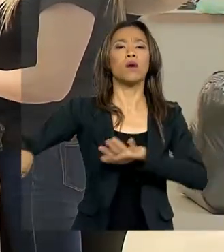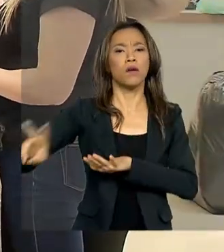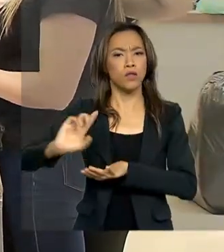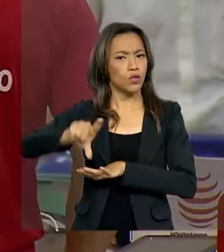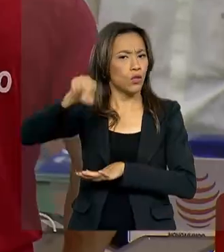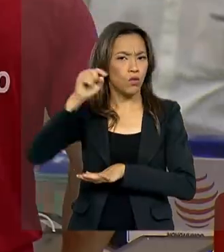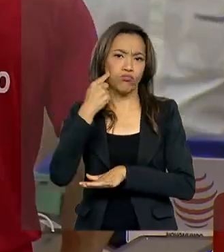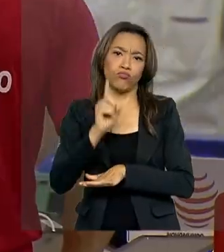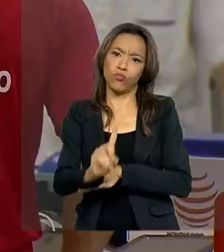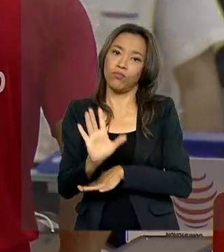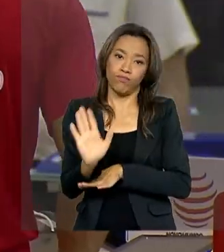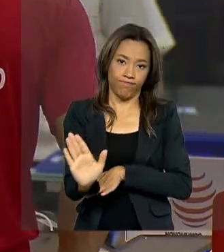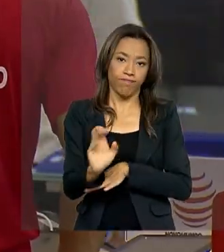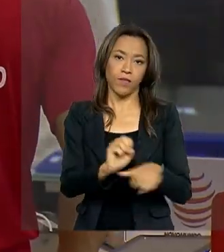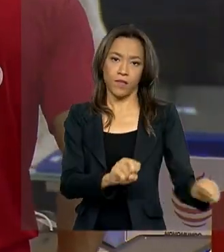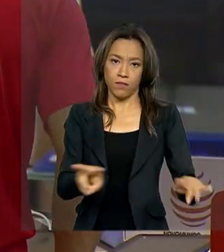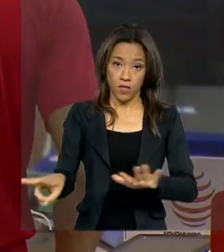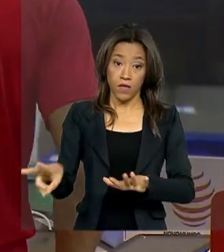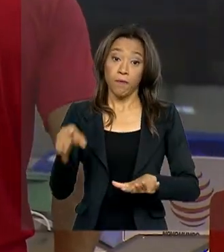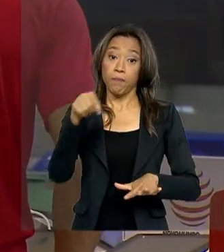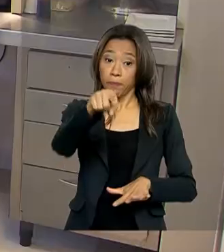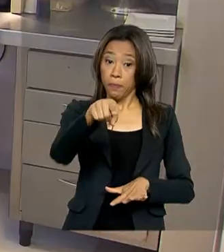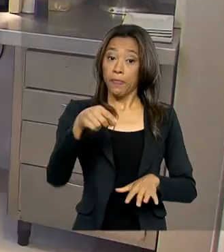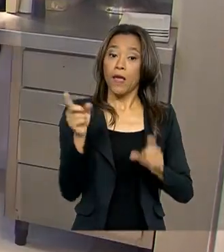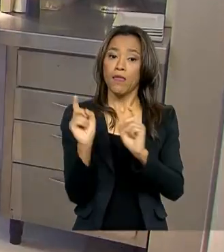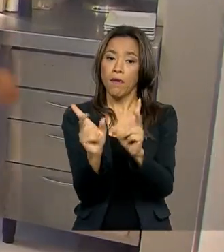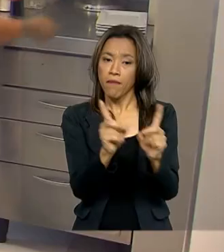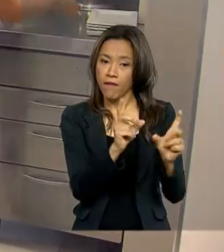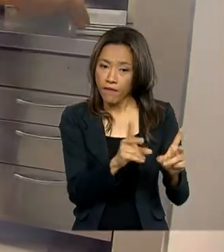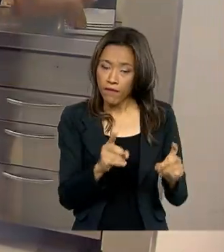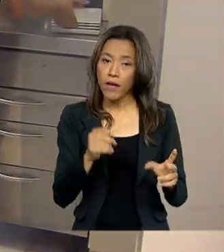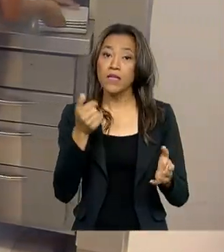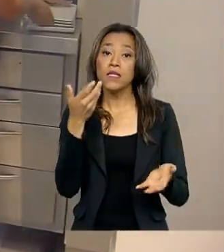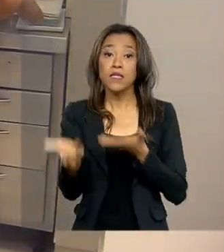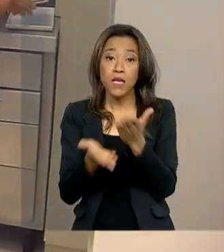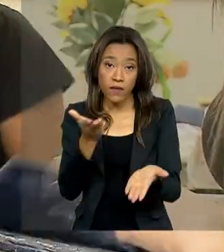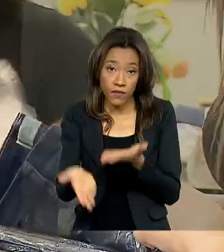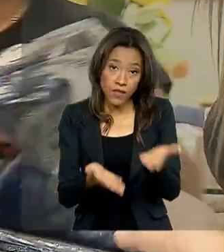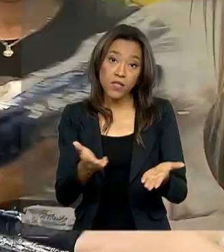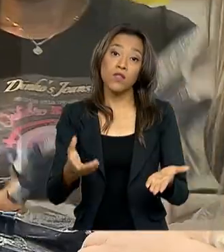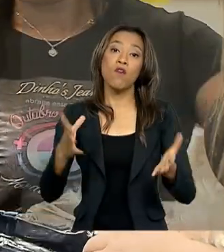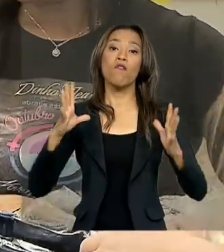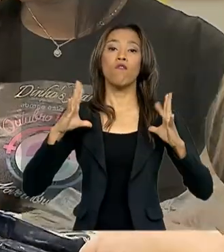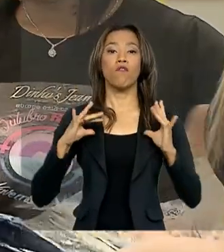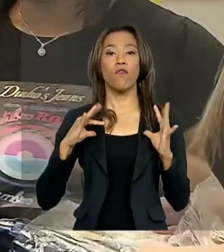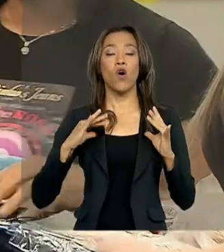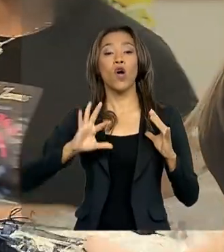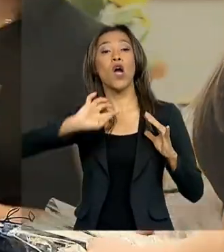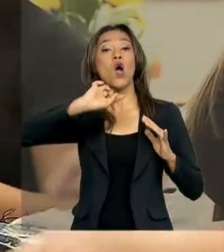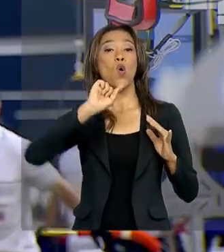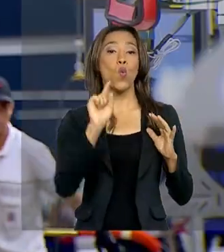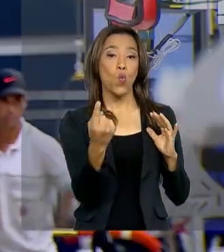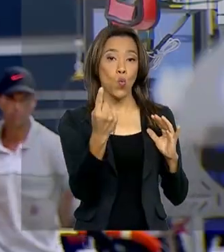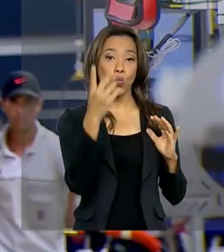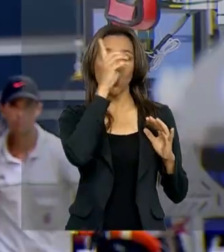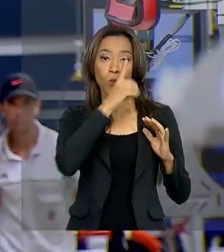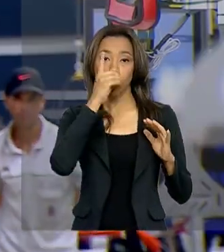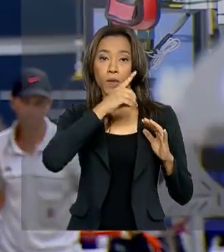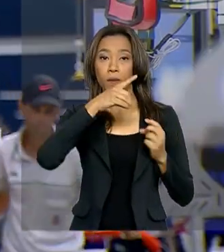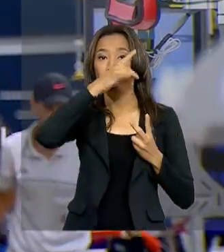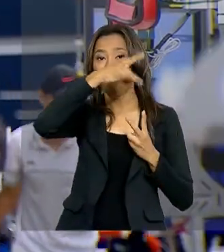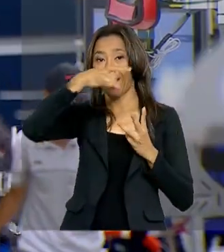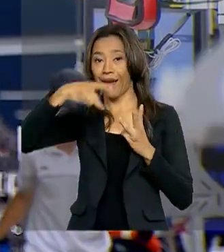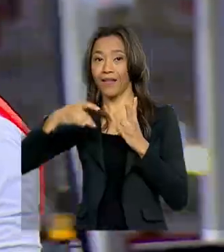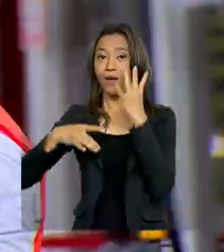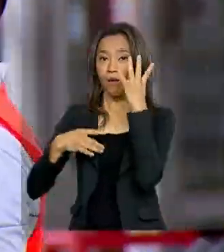da semana. No caso do comércio e serviço, deverá haver folga em pelo menos um domingo a cada quatro. E, para